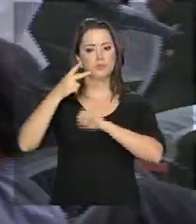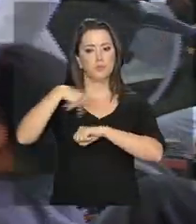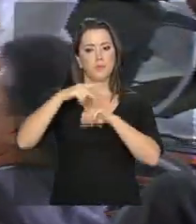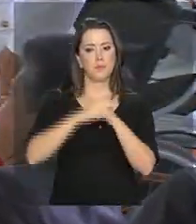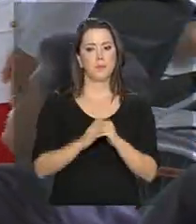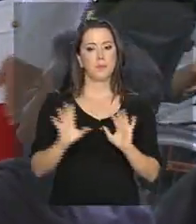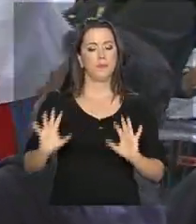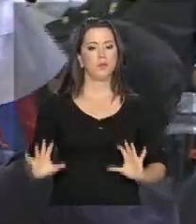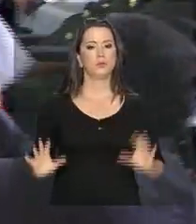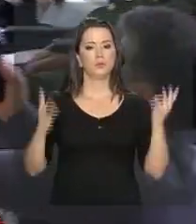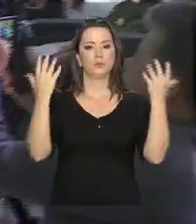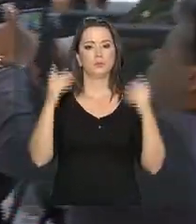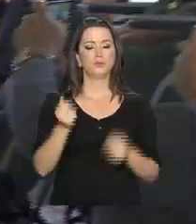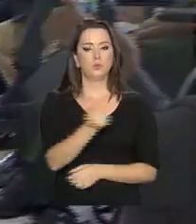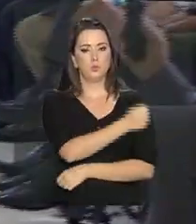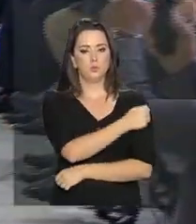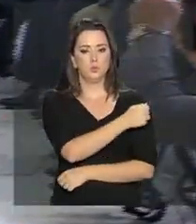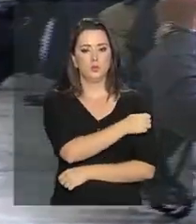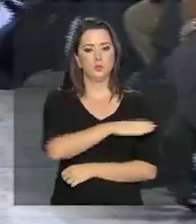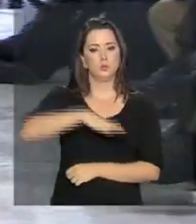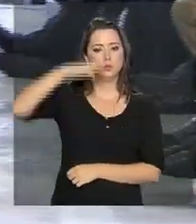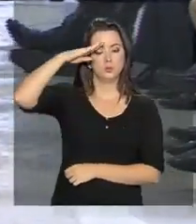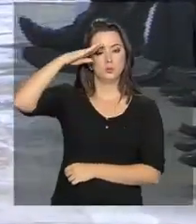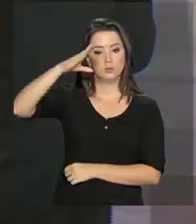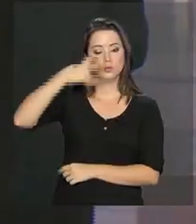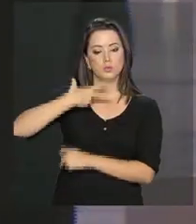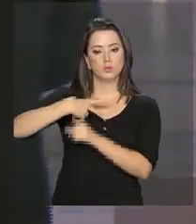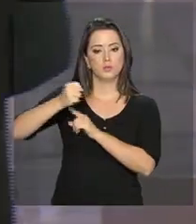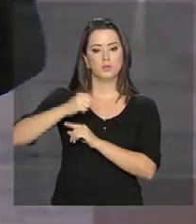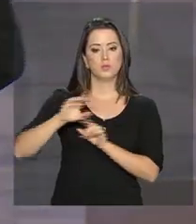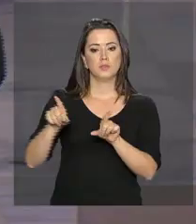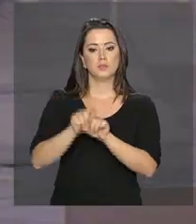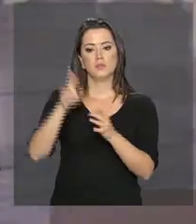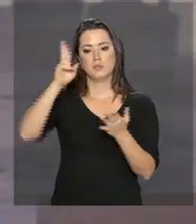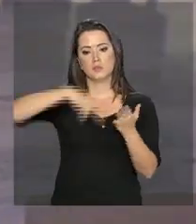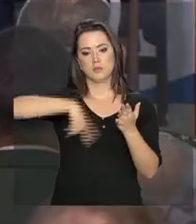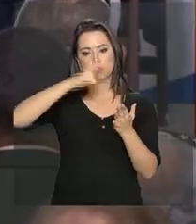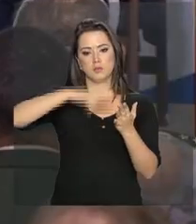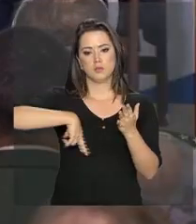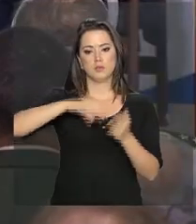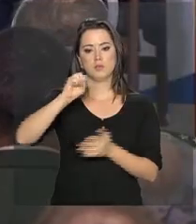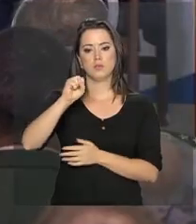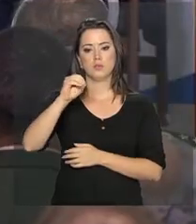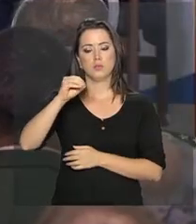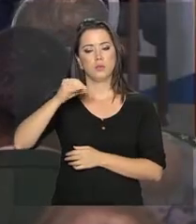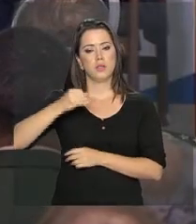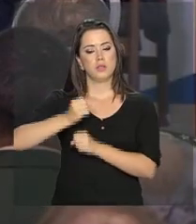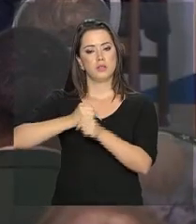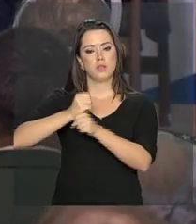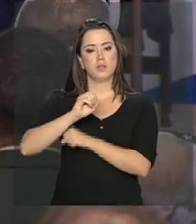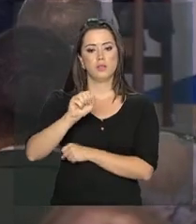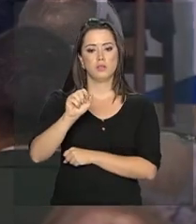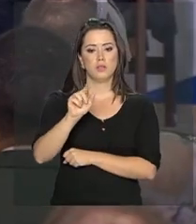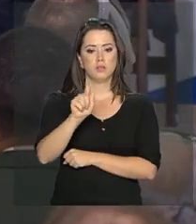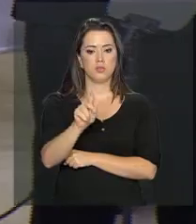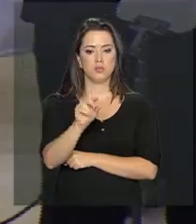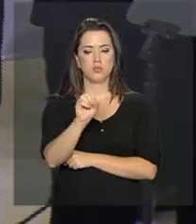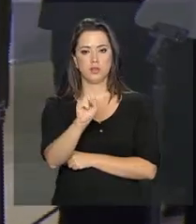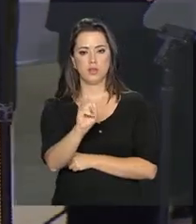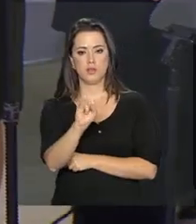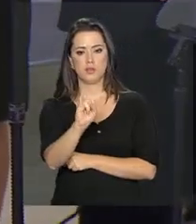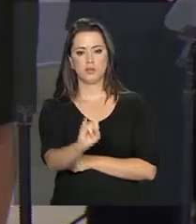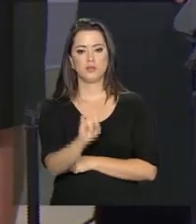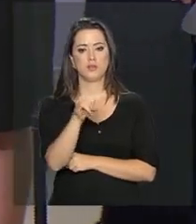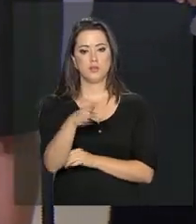solenidade os alunos do colégio militar de brasília que vencer um concurso de redação sobre os 80 anos do gs foram premiados